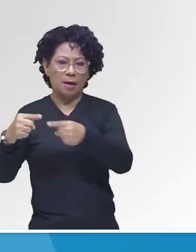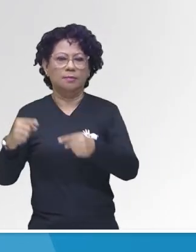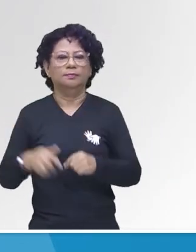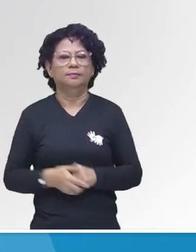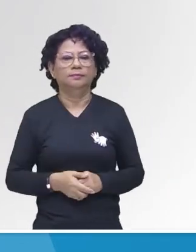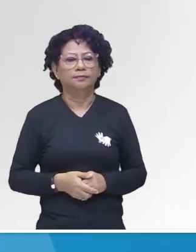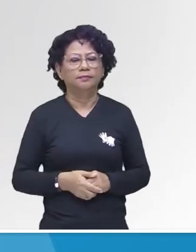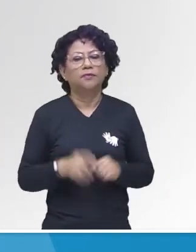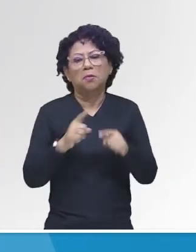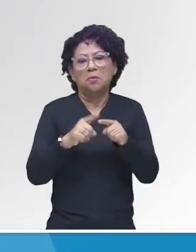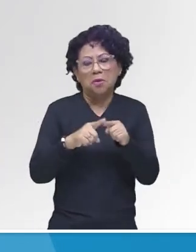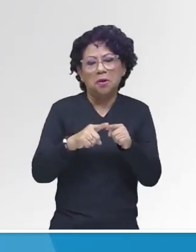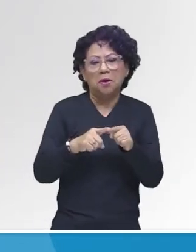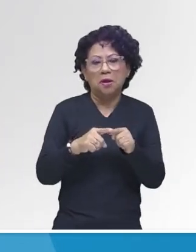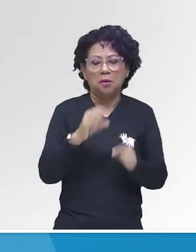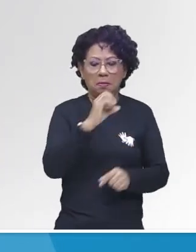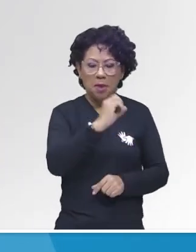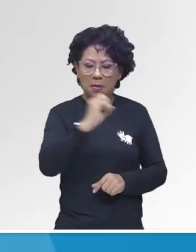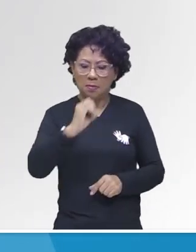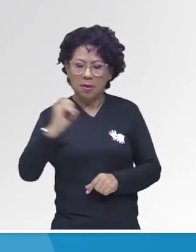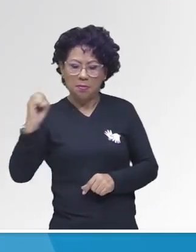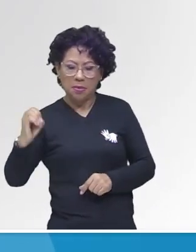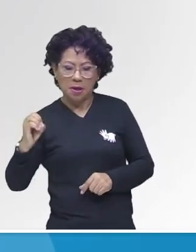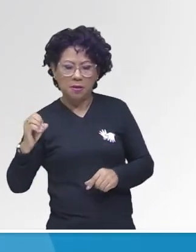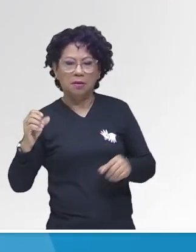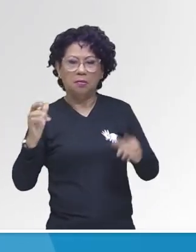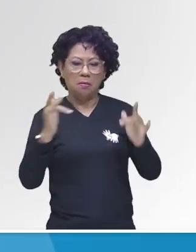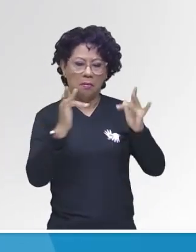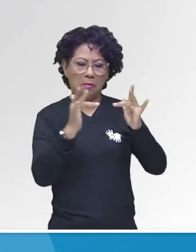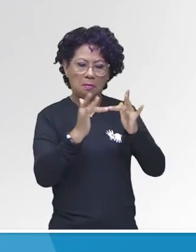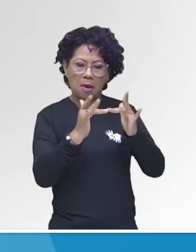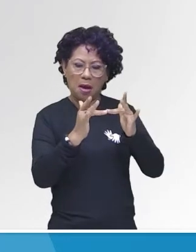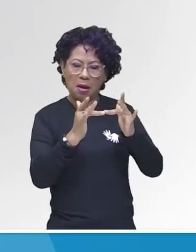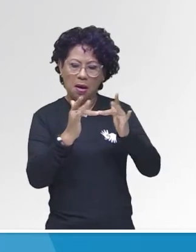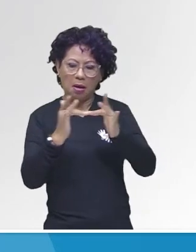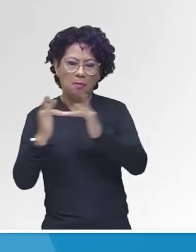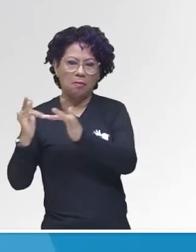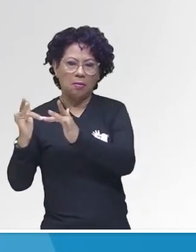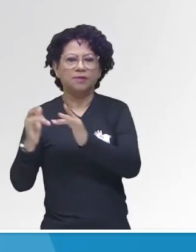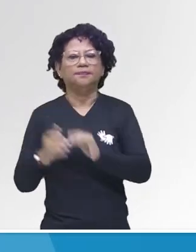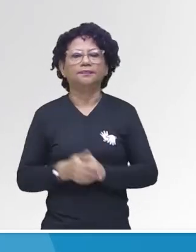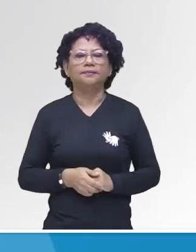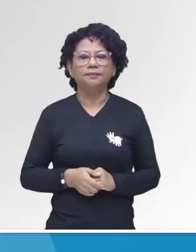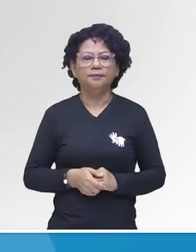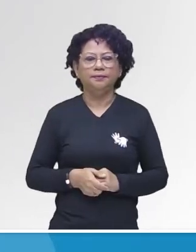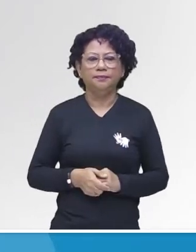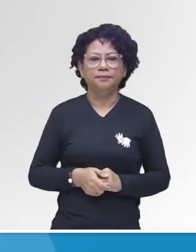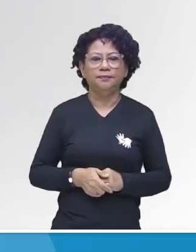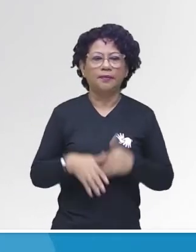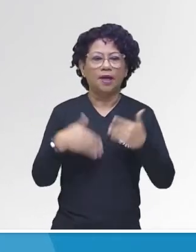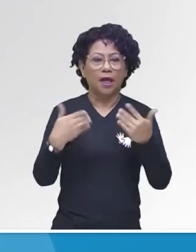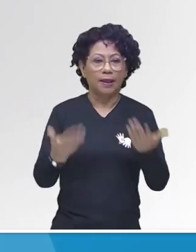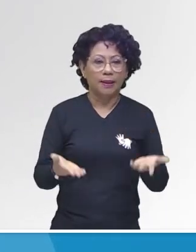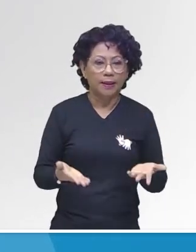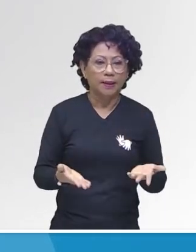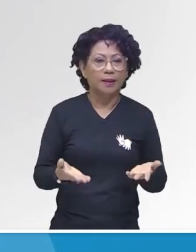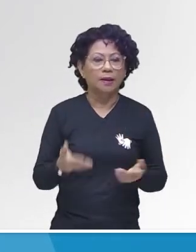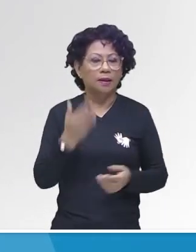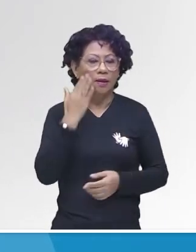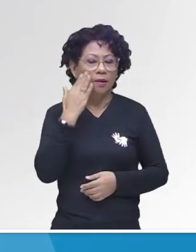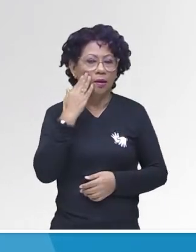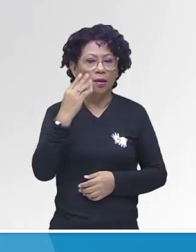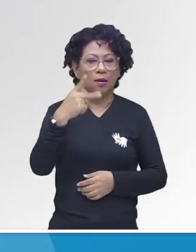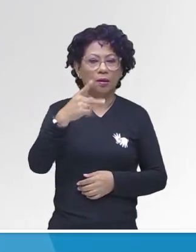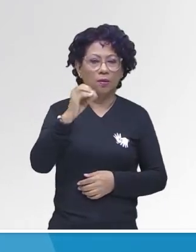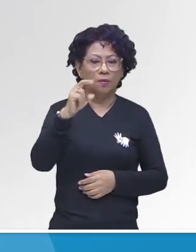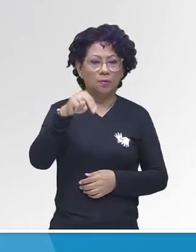Ok. E da mesma forma, seguindo aí o mesmo raciocínio, a gente diz que o ponto D, E, F, nessa imagem, a gente